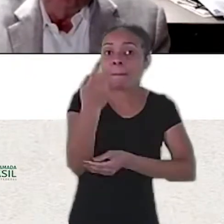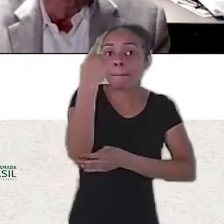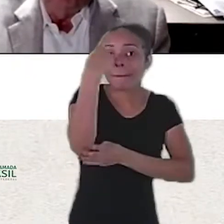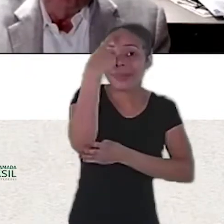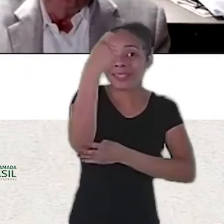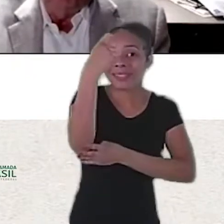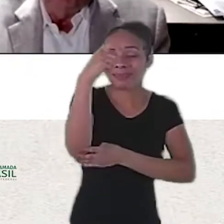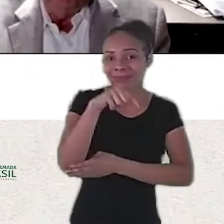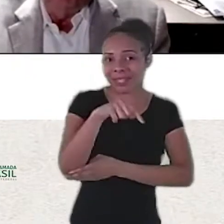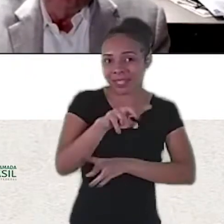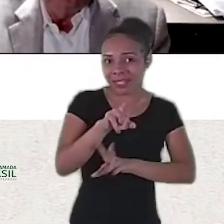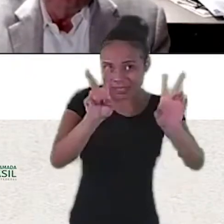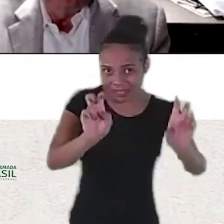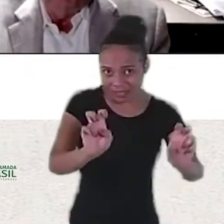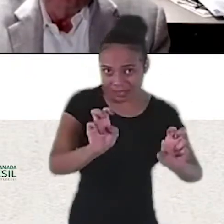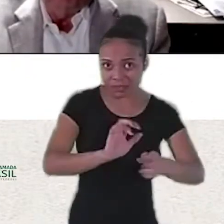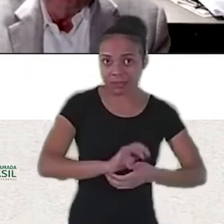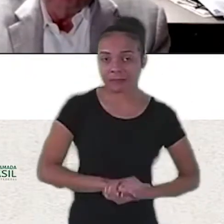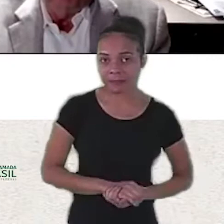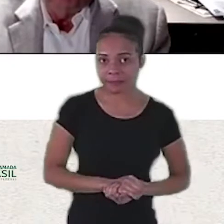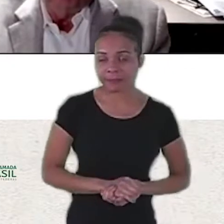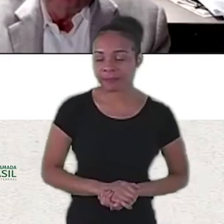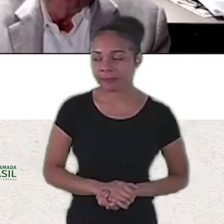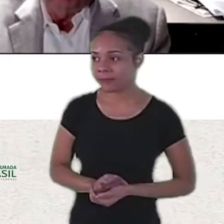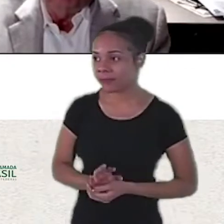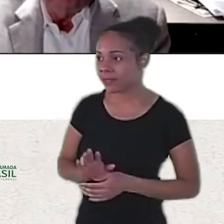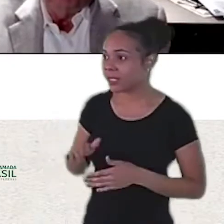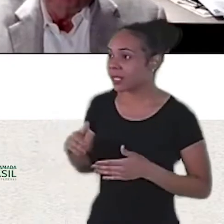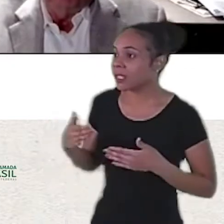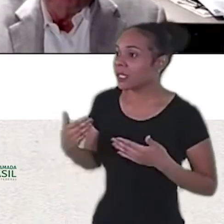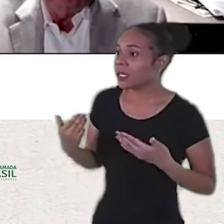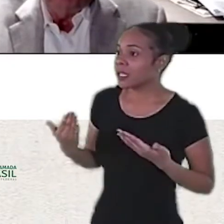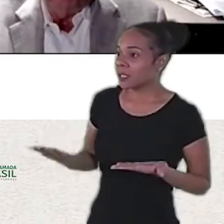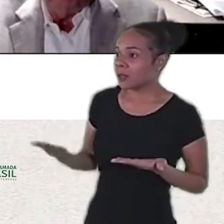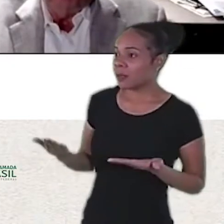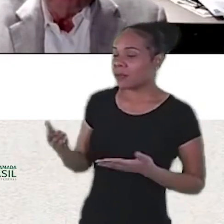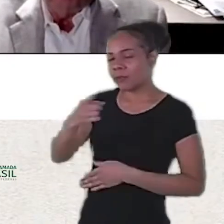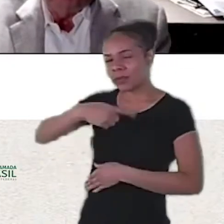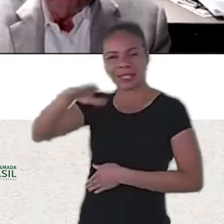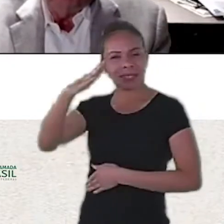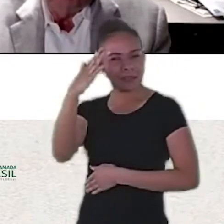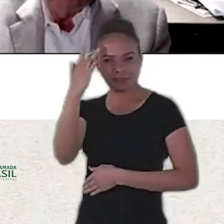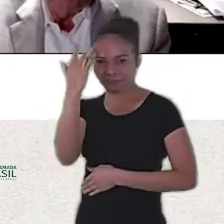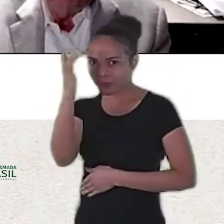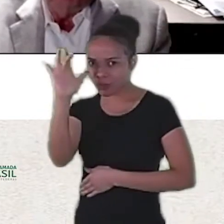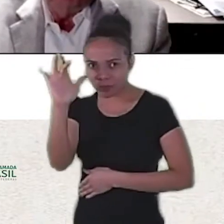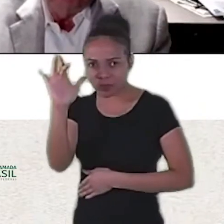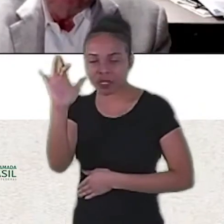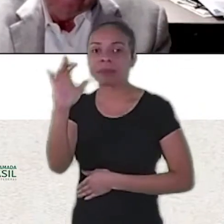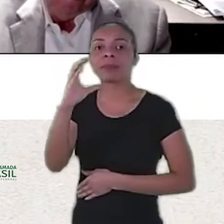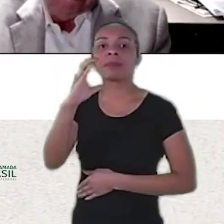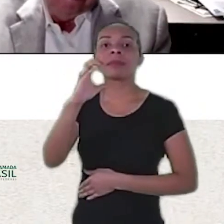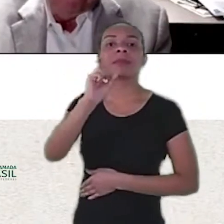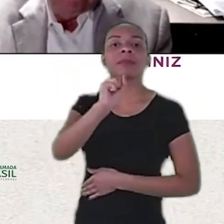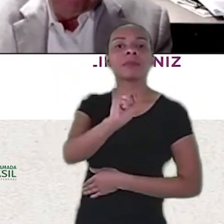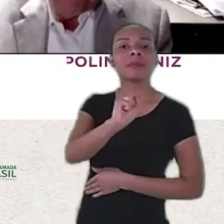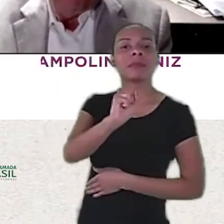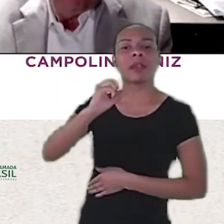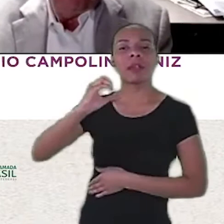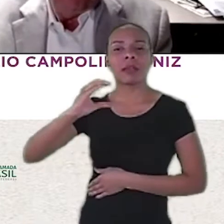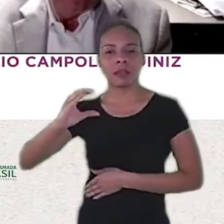Para quem não sabe, ICS é a abreviatura do inconsciente.